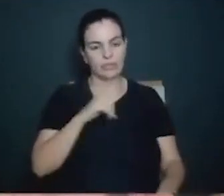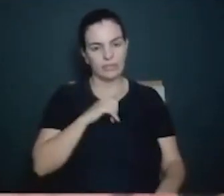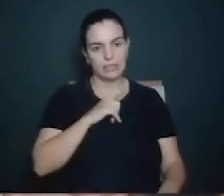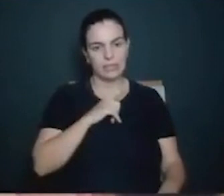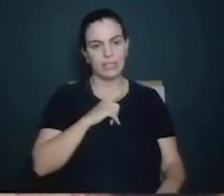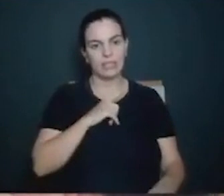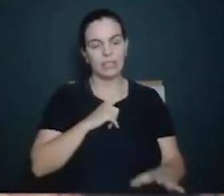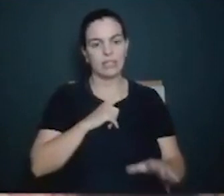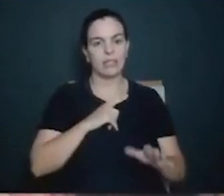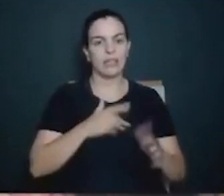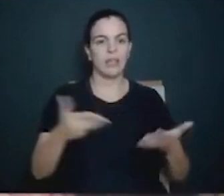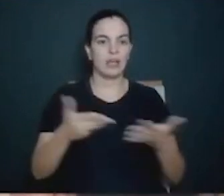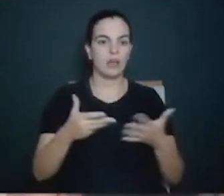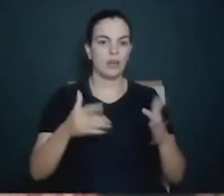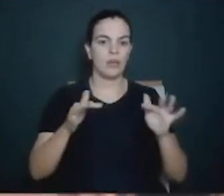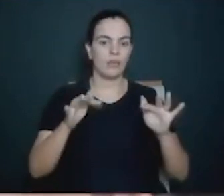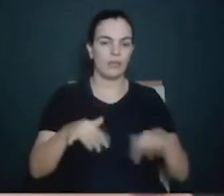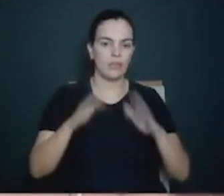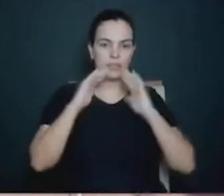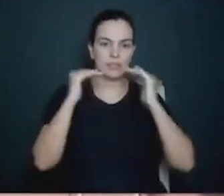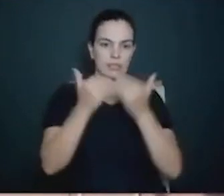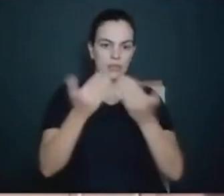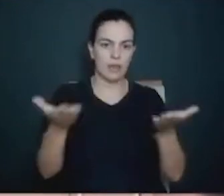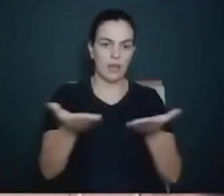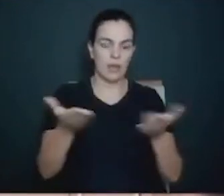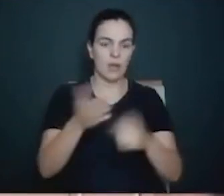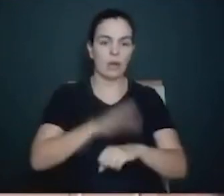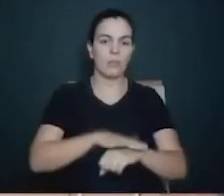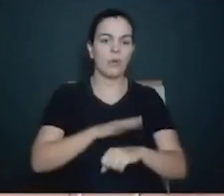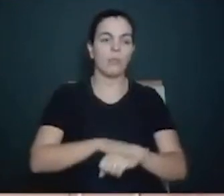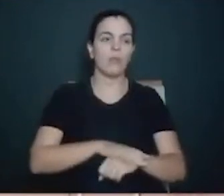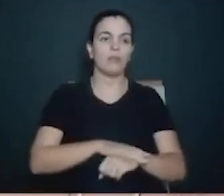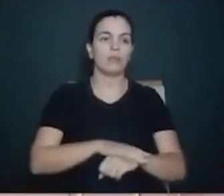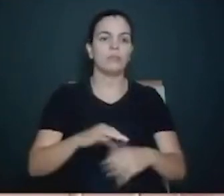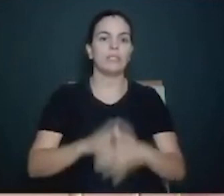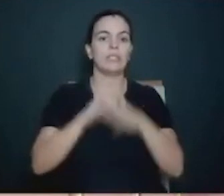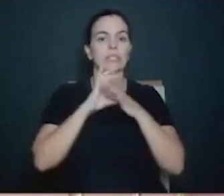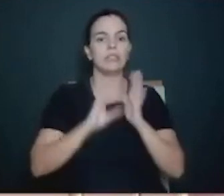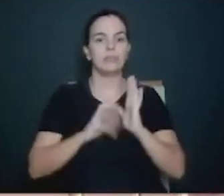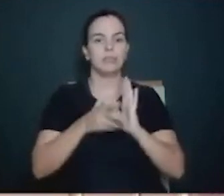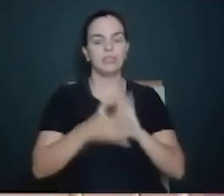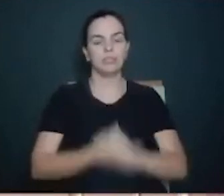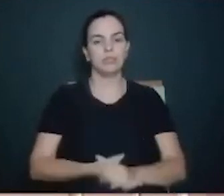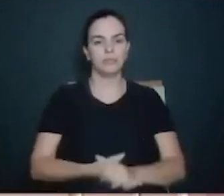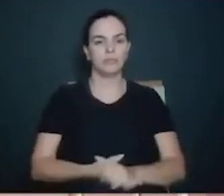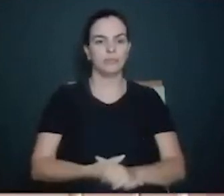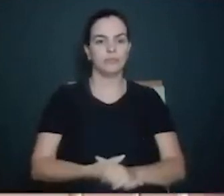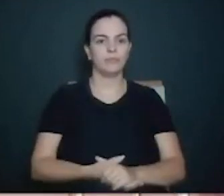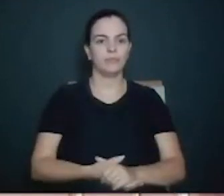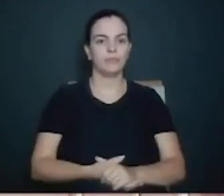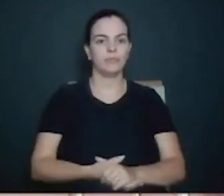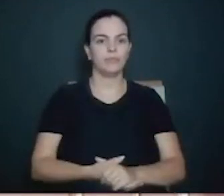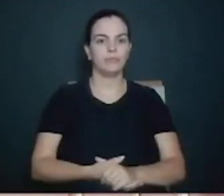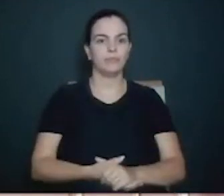final da nossa sessão. Passamos ao horário destinado às lideranças partidárias. Pergunto se